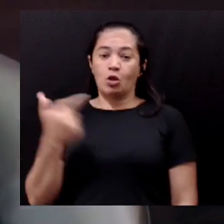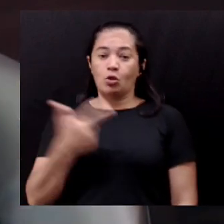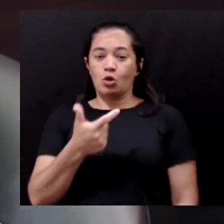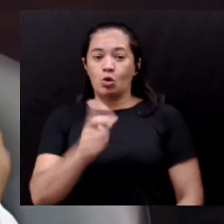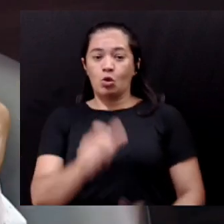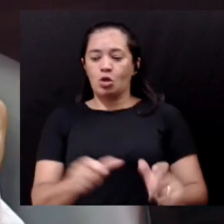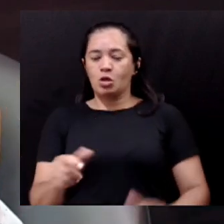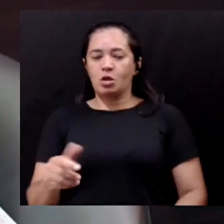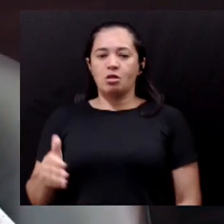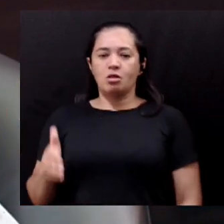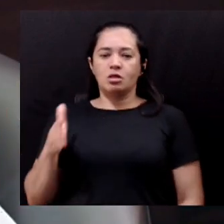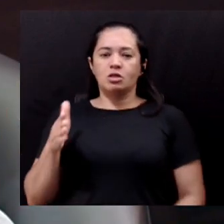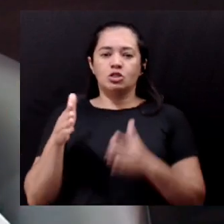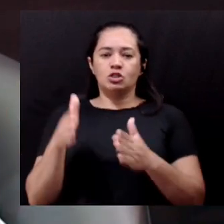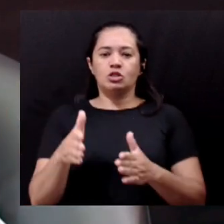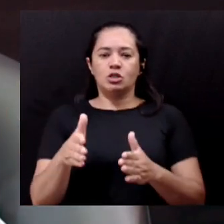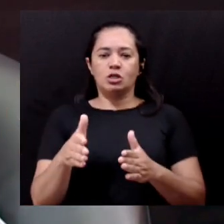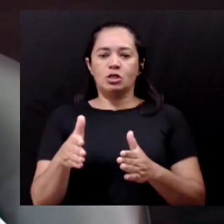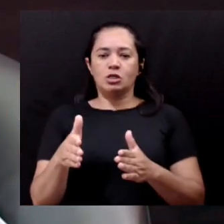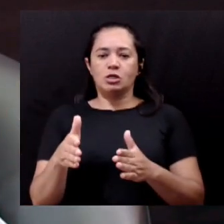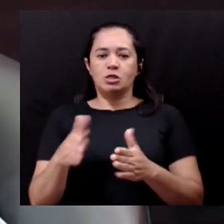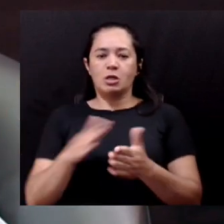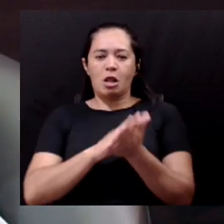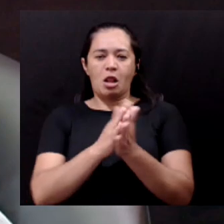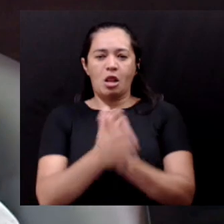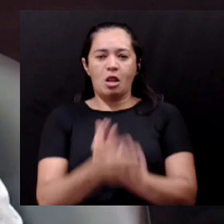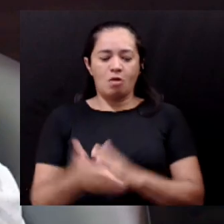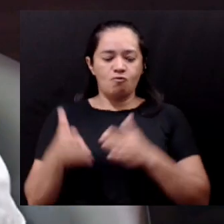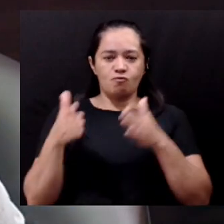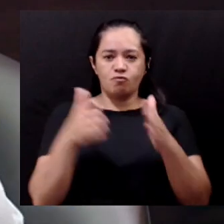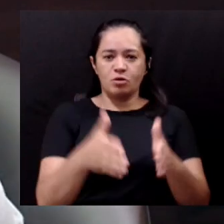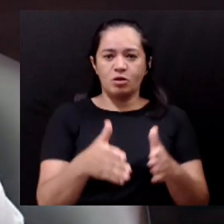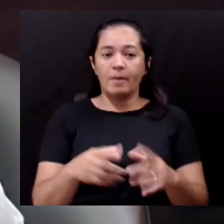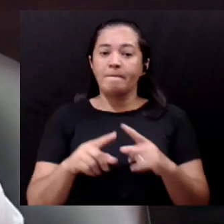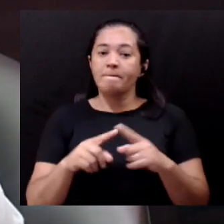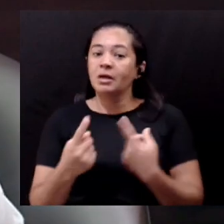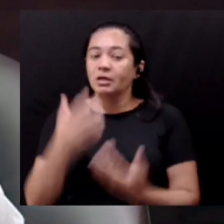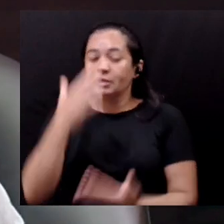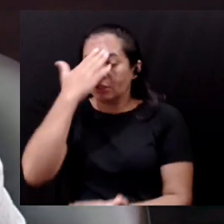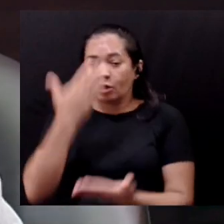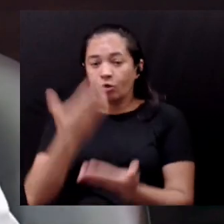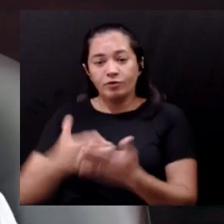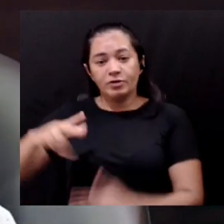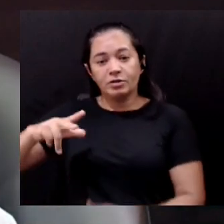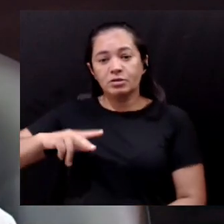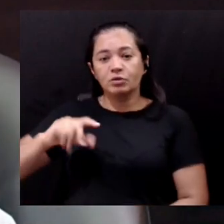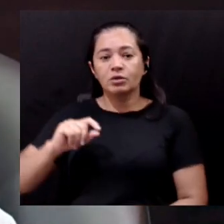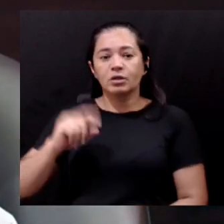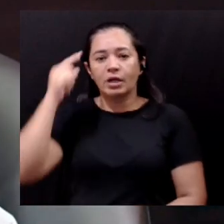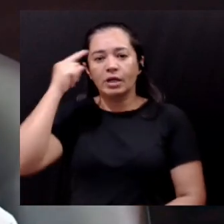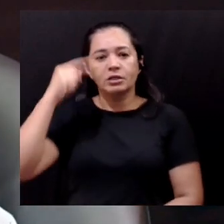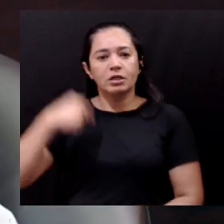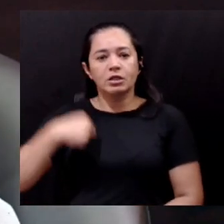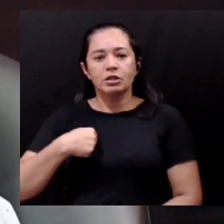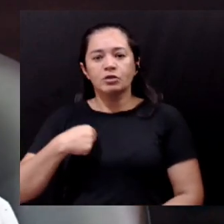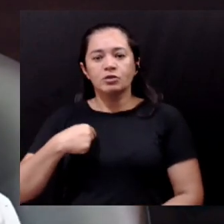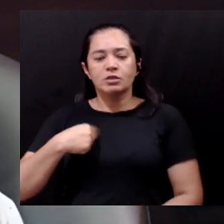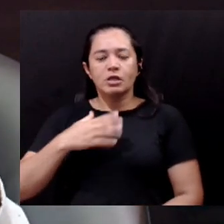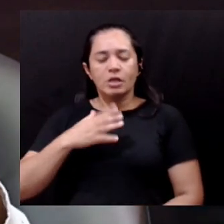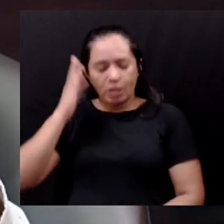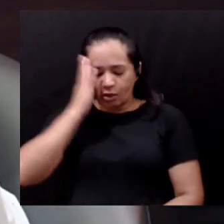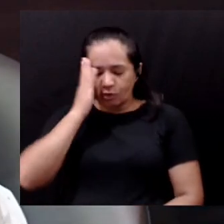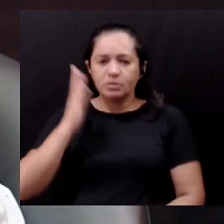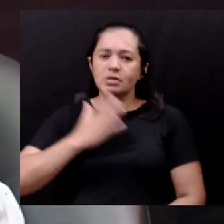tomando espaço. Uhum, Enquanto que a autoconfiança, né, é a ideia que eu tenho de mim mesmo, eu sei a capacidade que eu tenho.